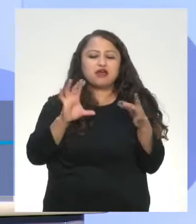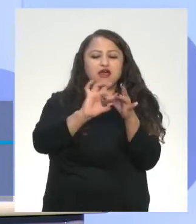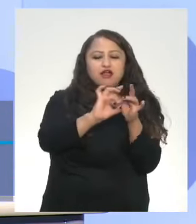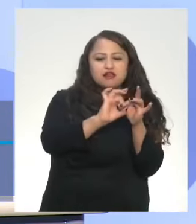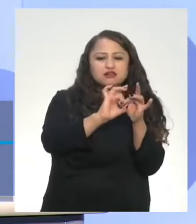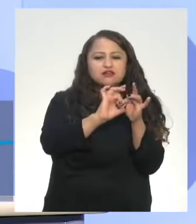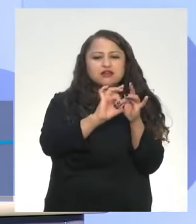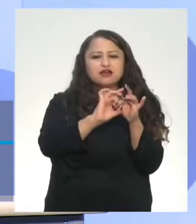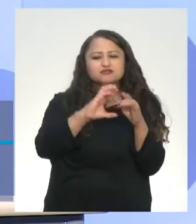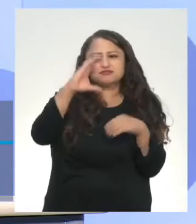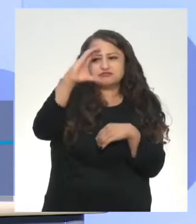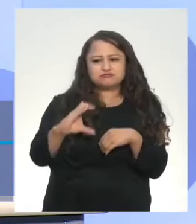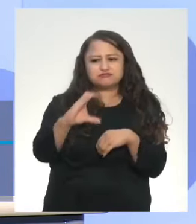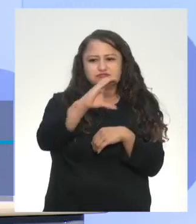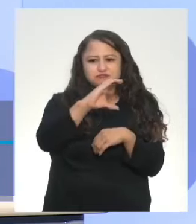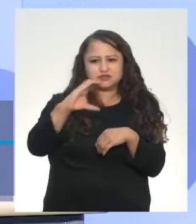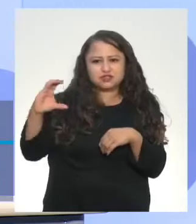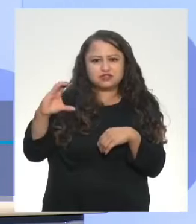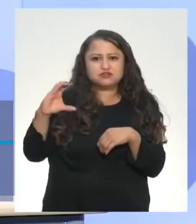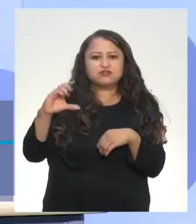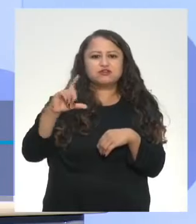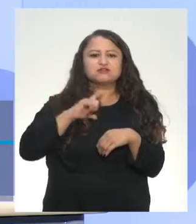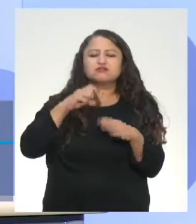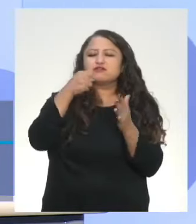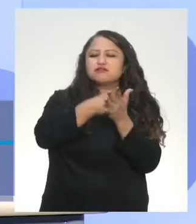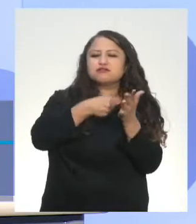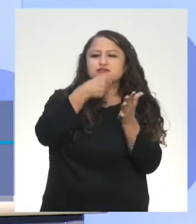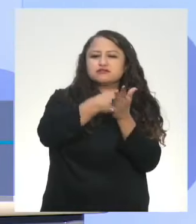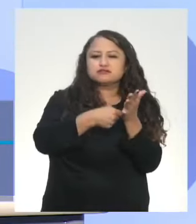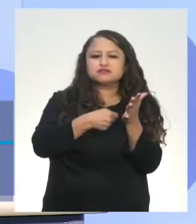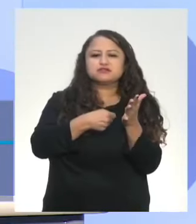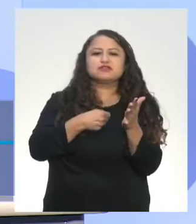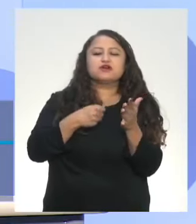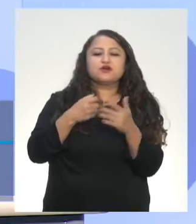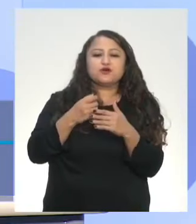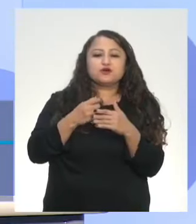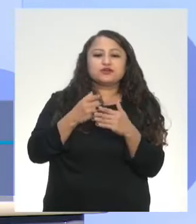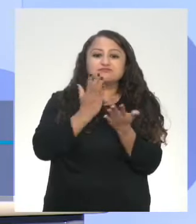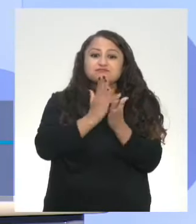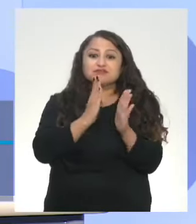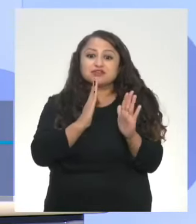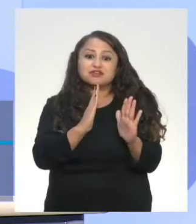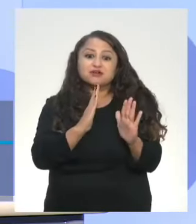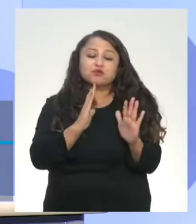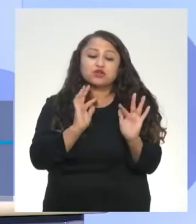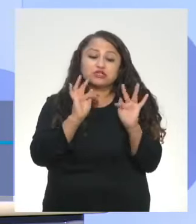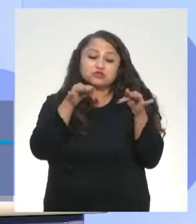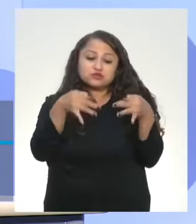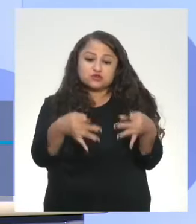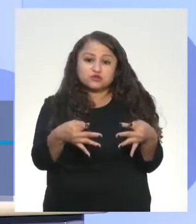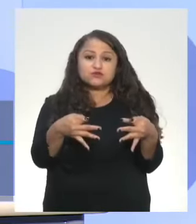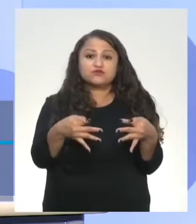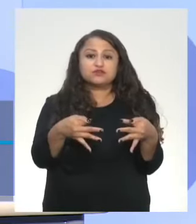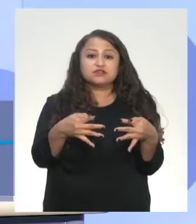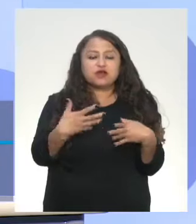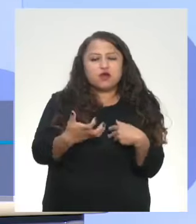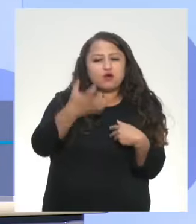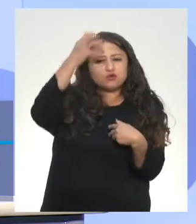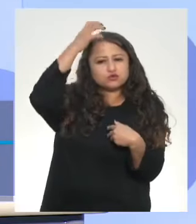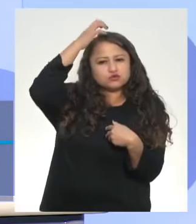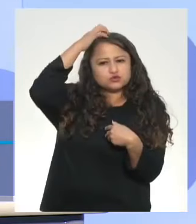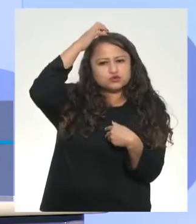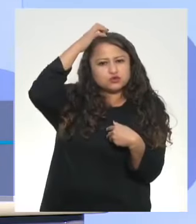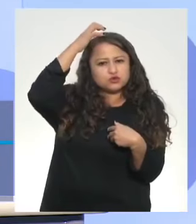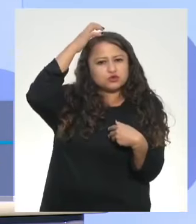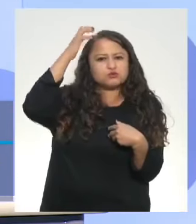nessa empreitada, né, da questão da reconquista, acabou que no final desse processo todo, esses nobres